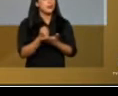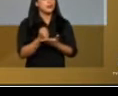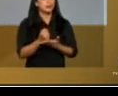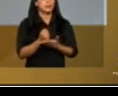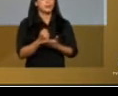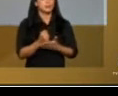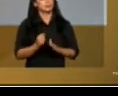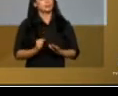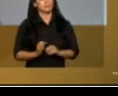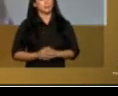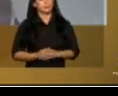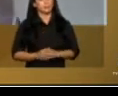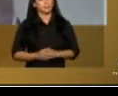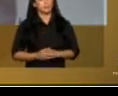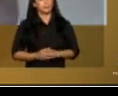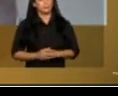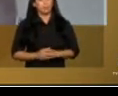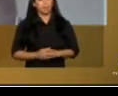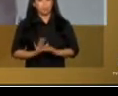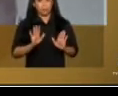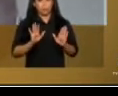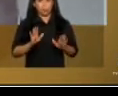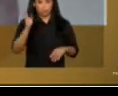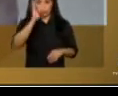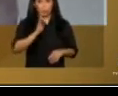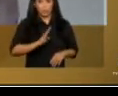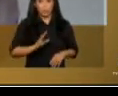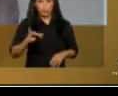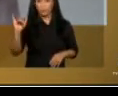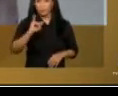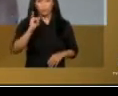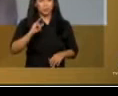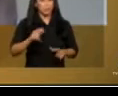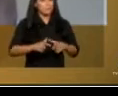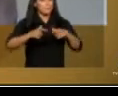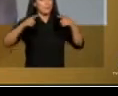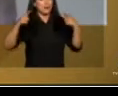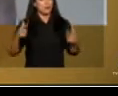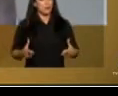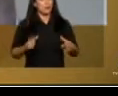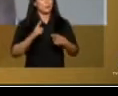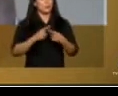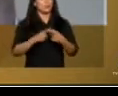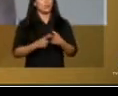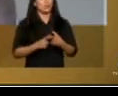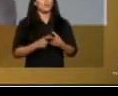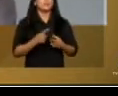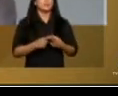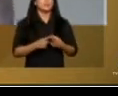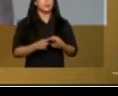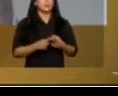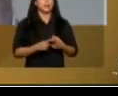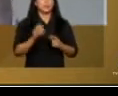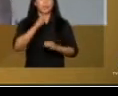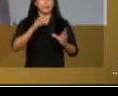Brasil, a importância do mercado é maior ainda, porque possui grandes dimensões e é o